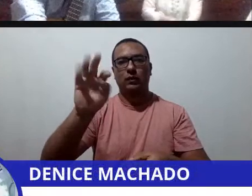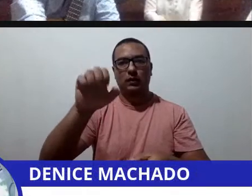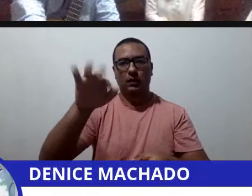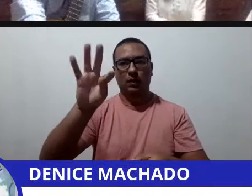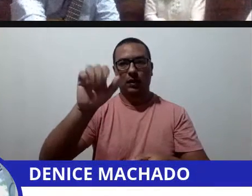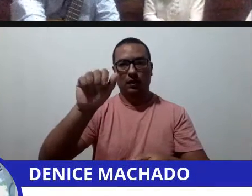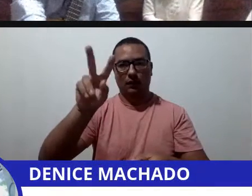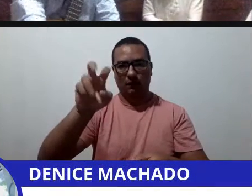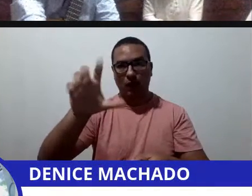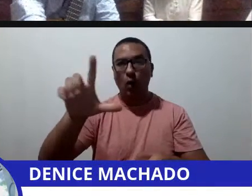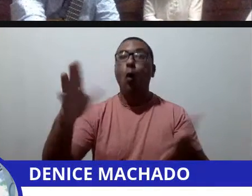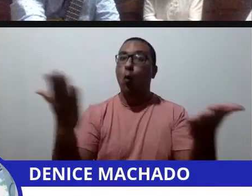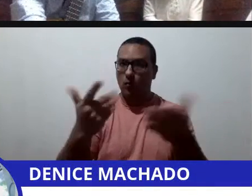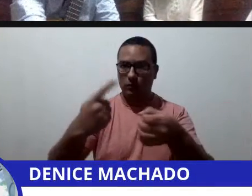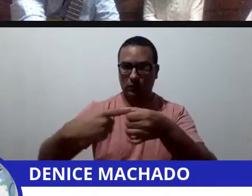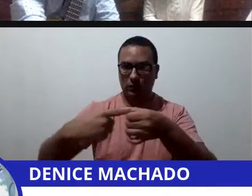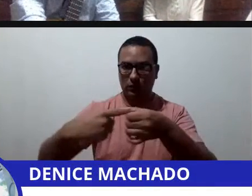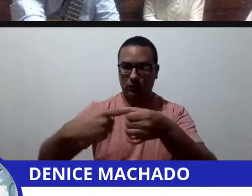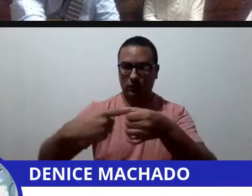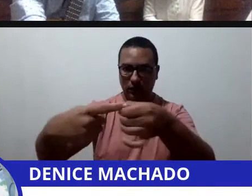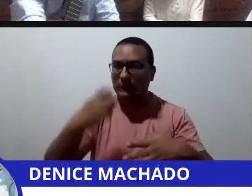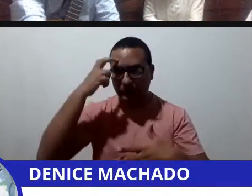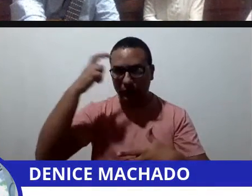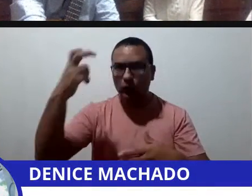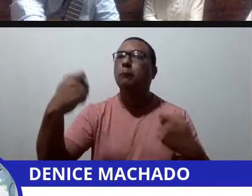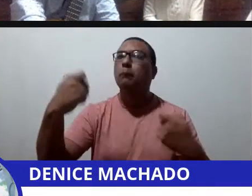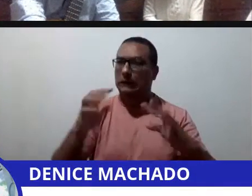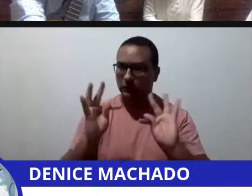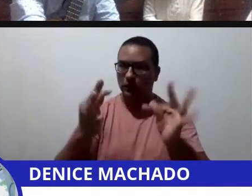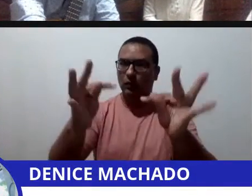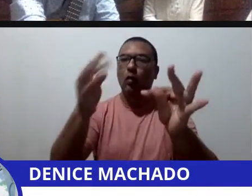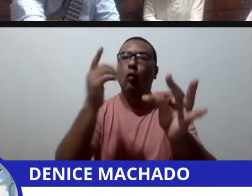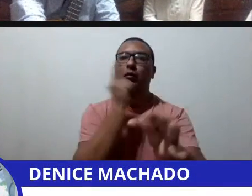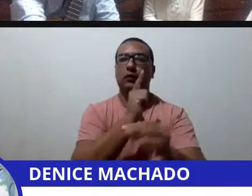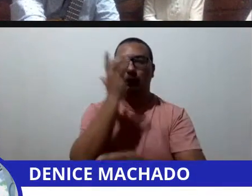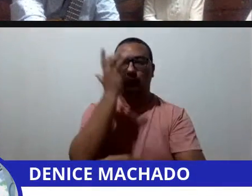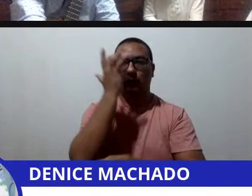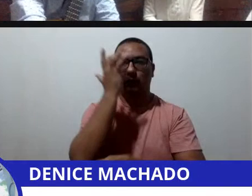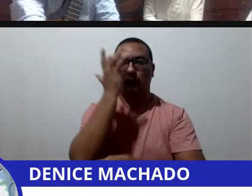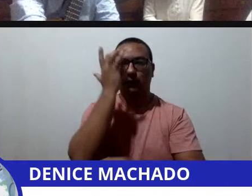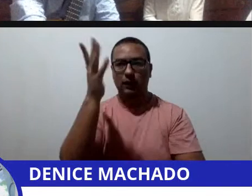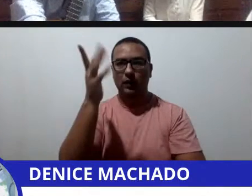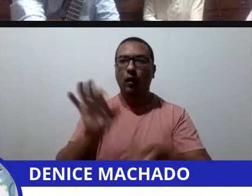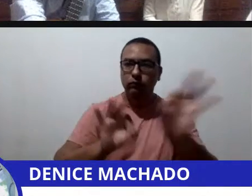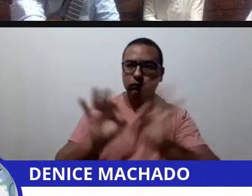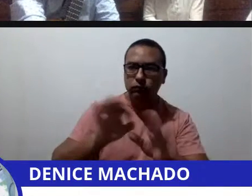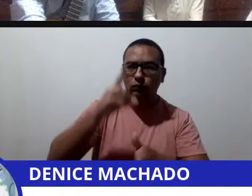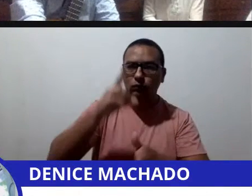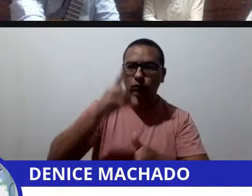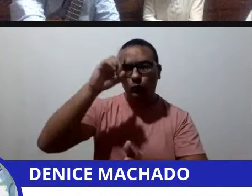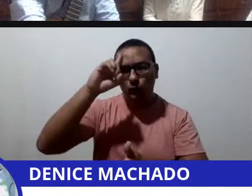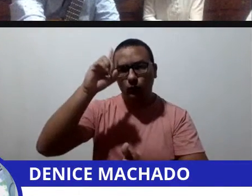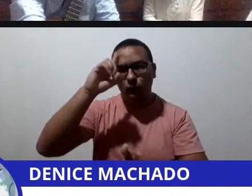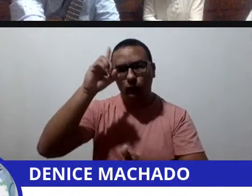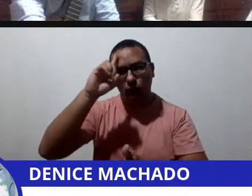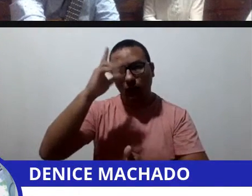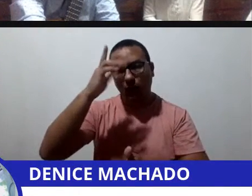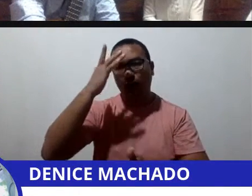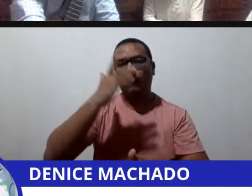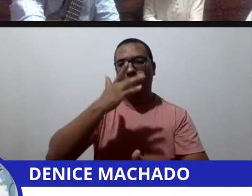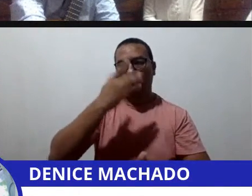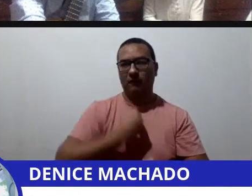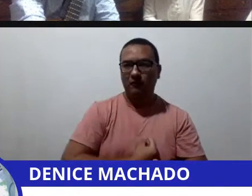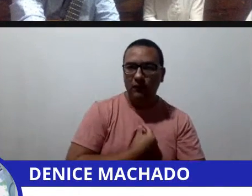mais inteligentes, com mais tecnologia, para facilitar esse o dia a dia dos cidadãos,